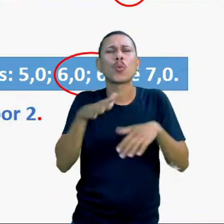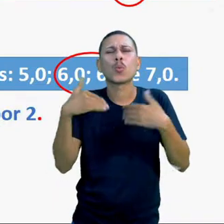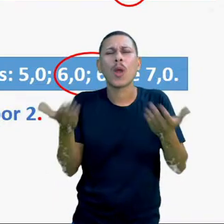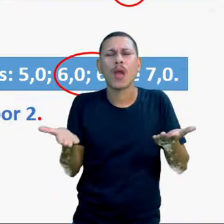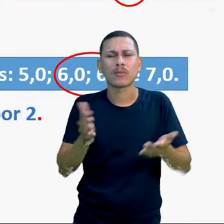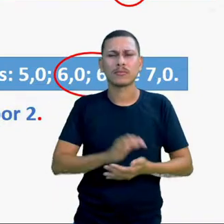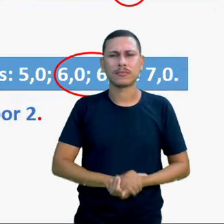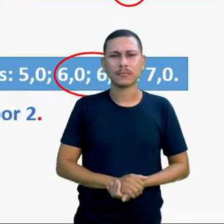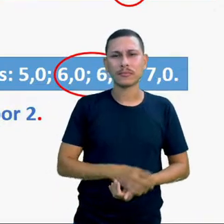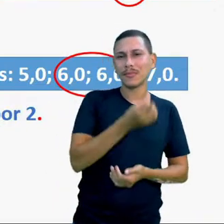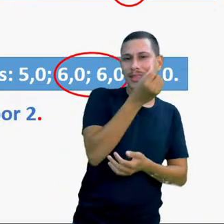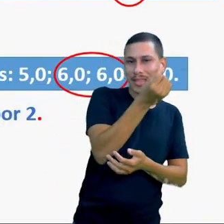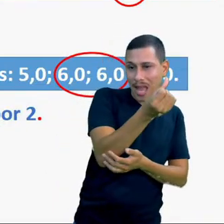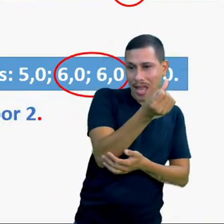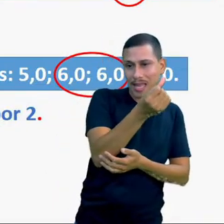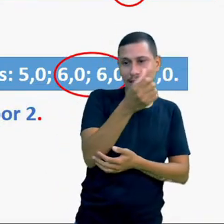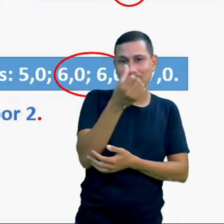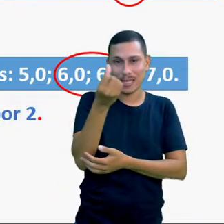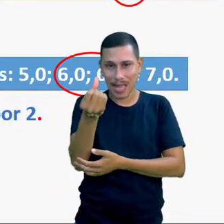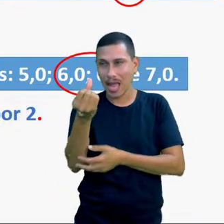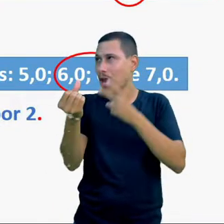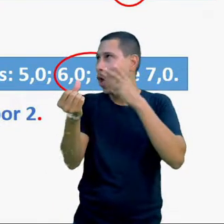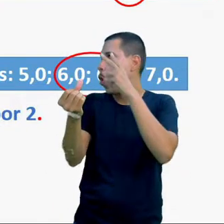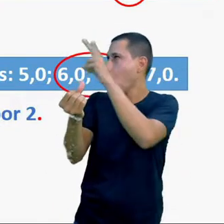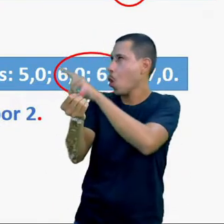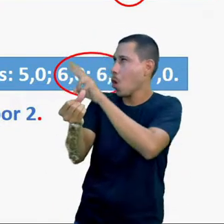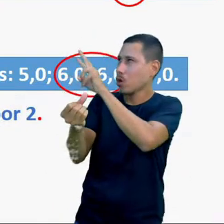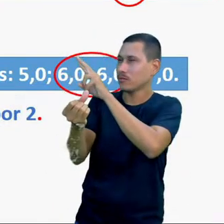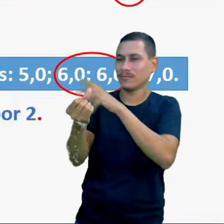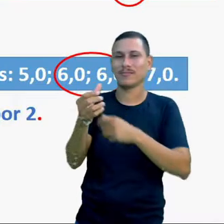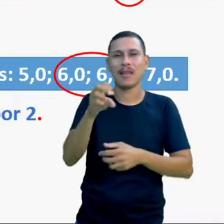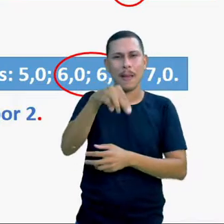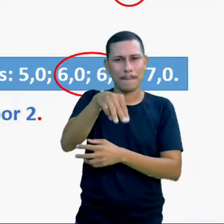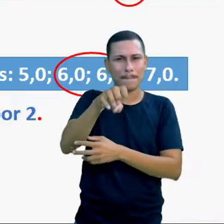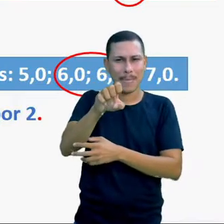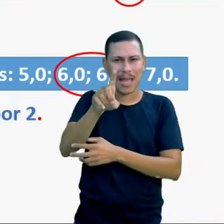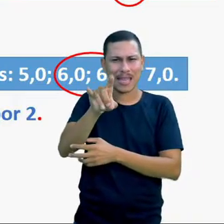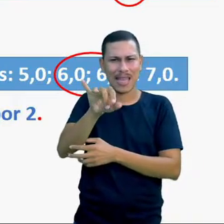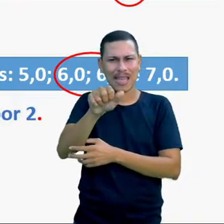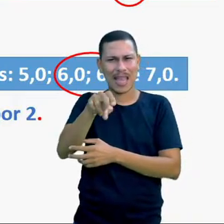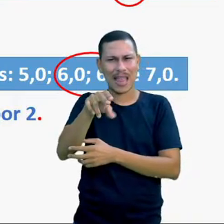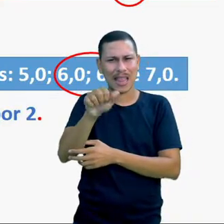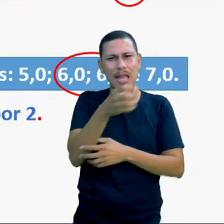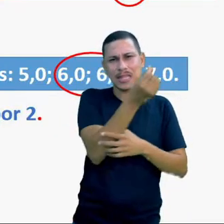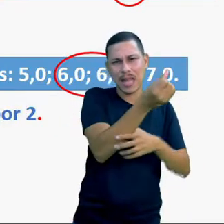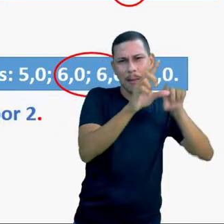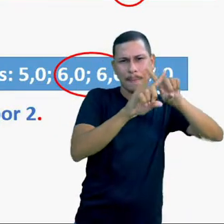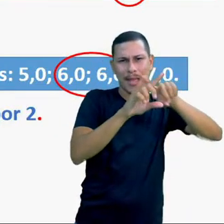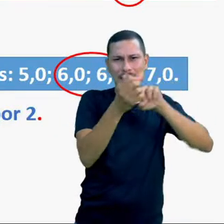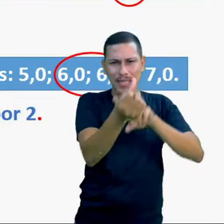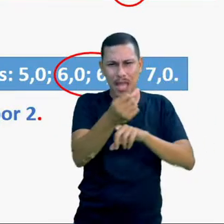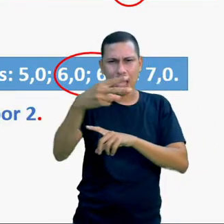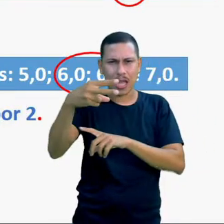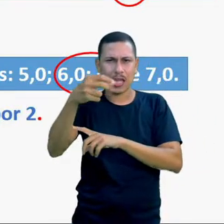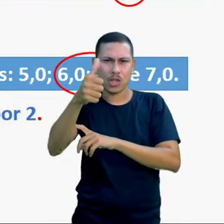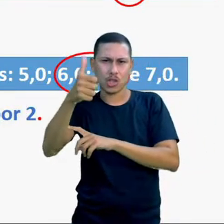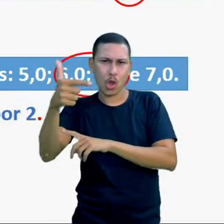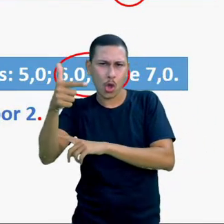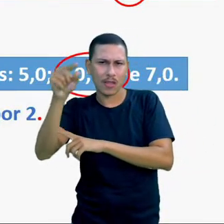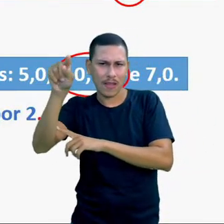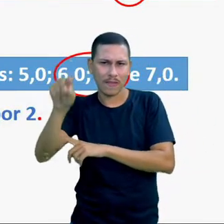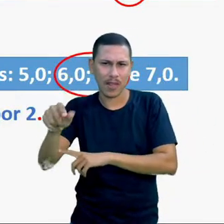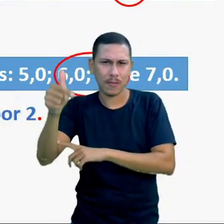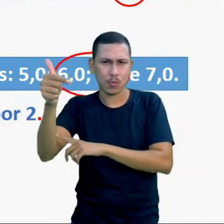meio? 6 e 6. Então, a mediana é 6 mais 6, 12, dividido por 2,